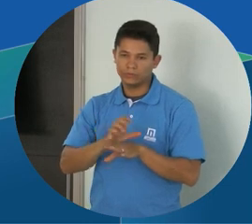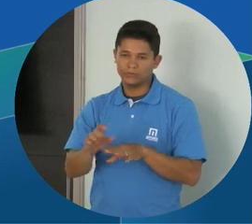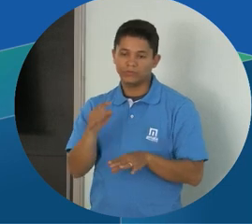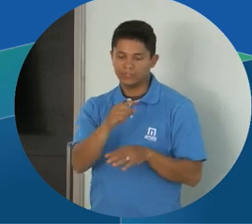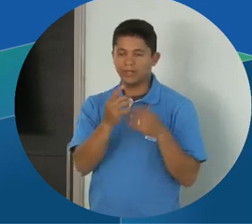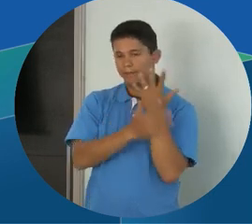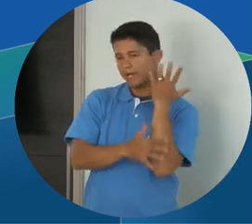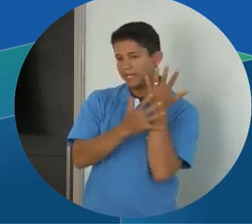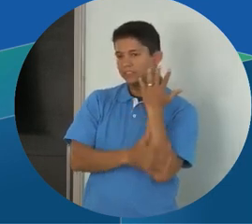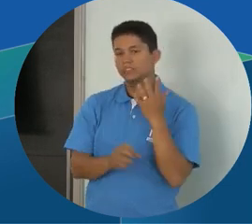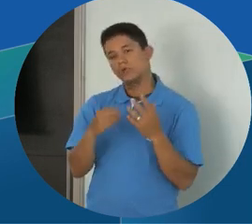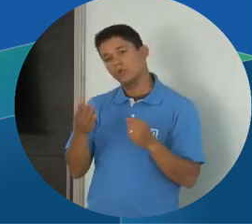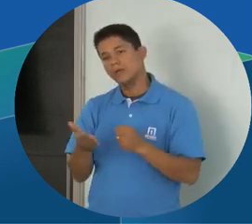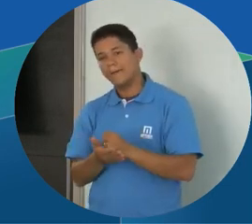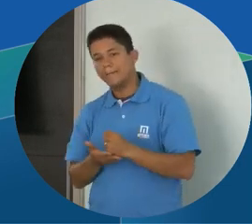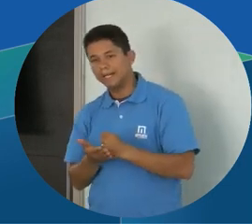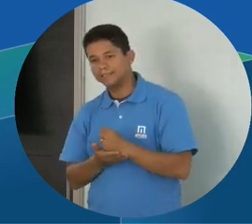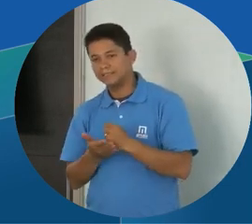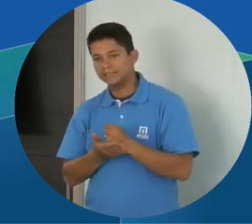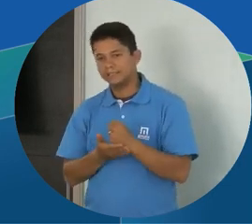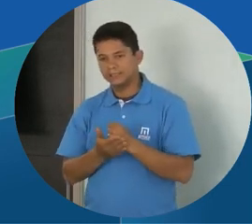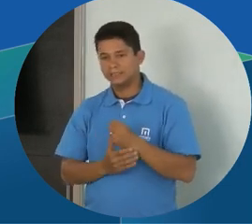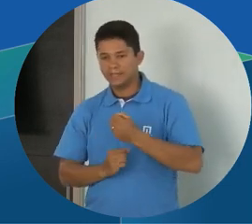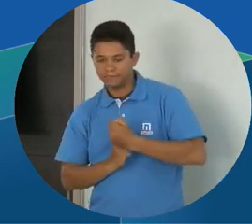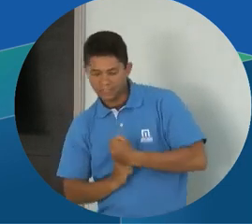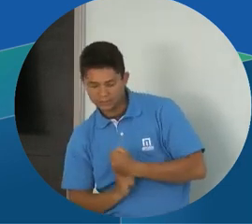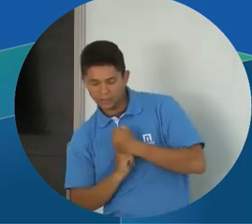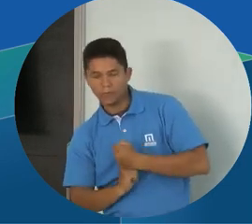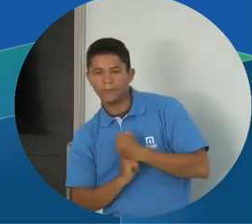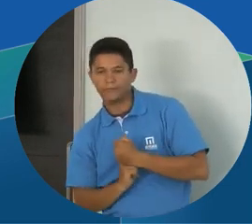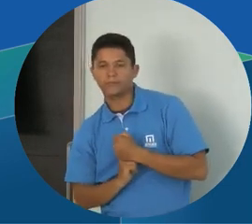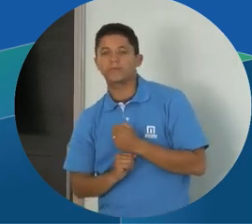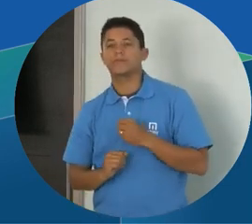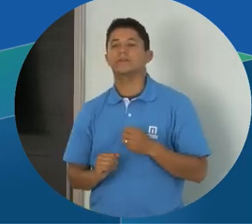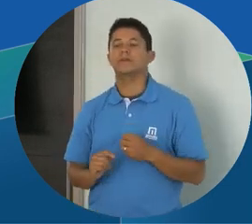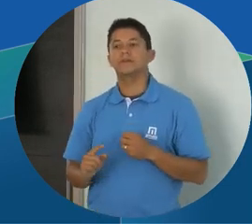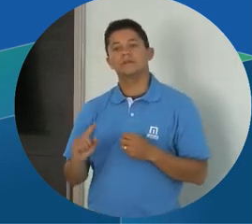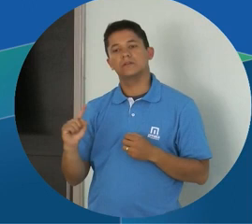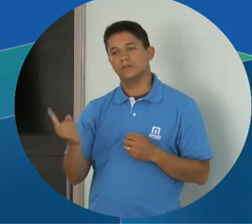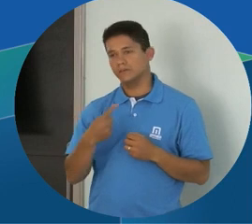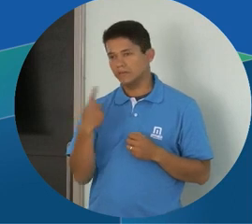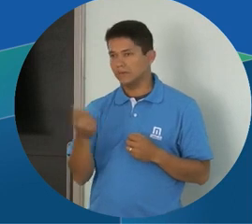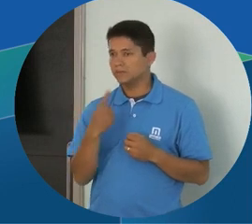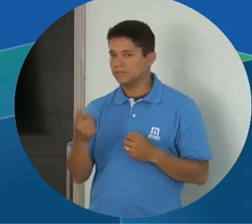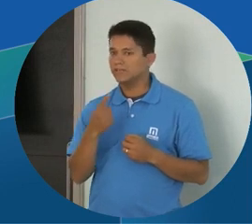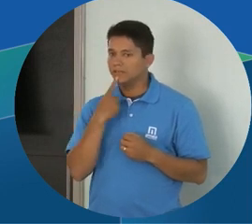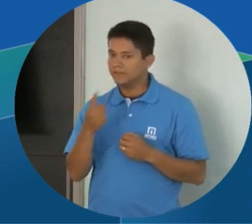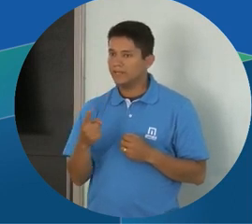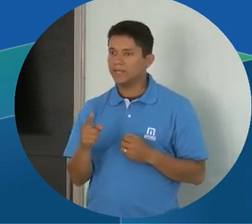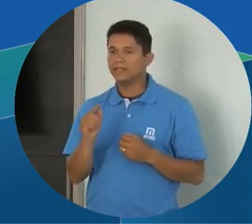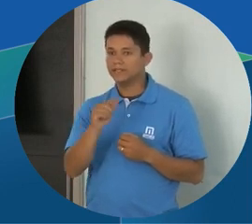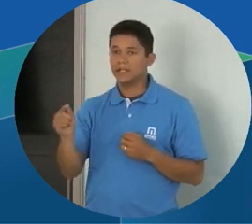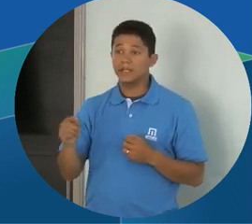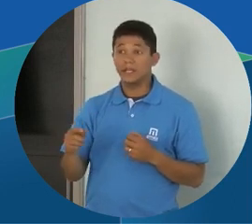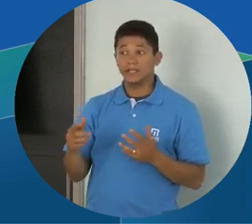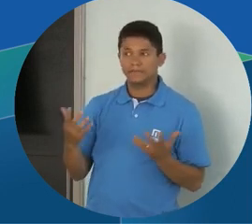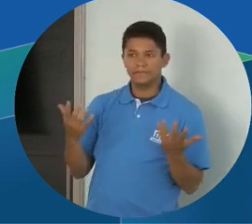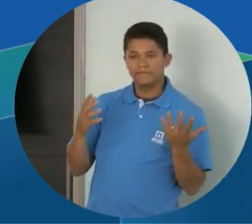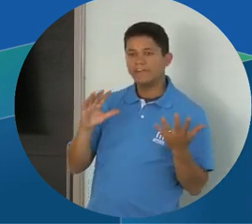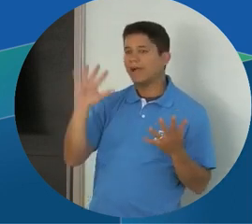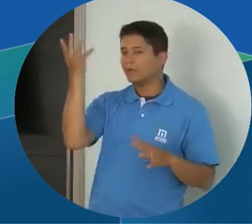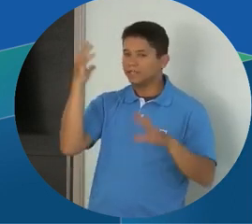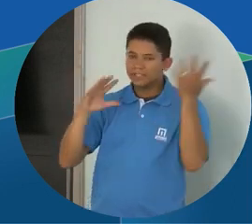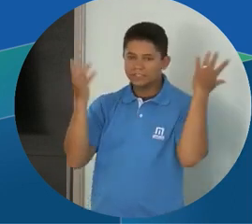base da fundação. Então, para a gente discretizar principalmente essas tensões admissíveis, a gente